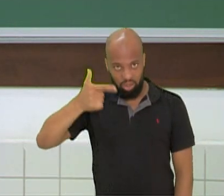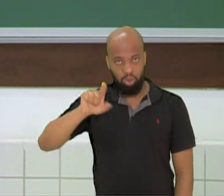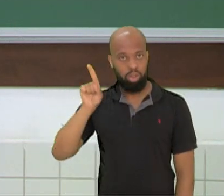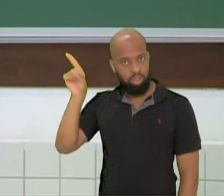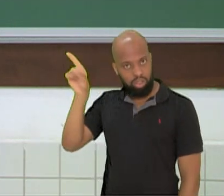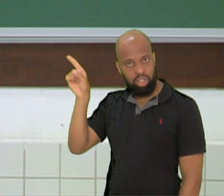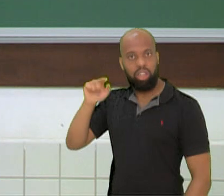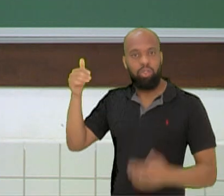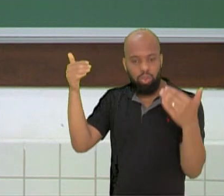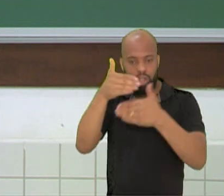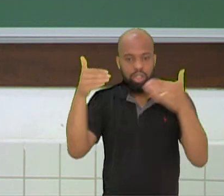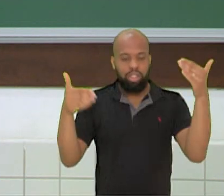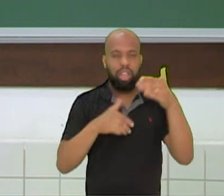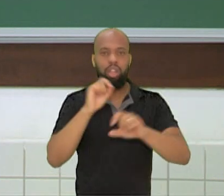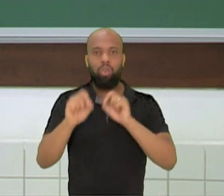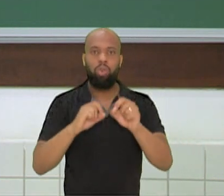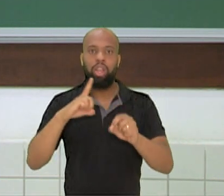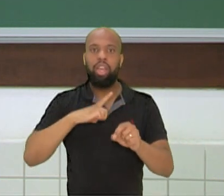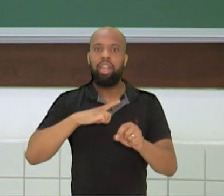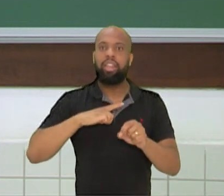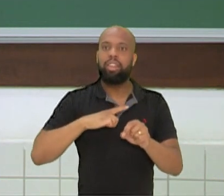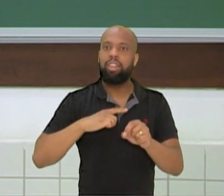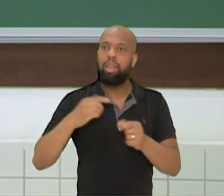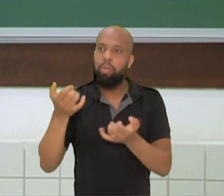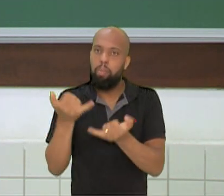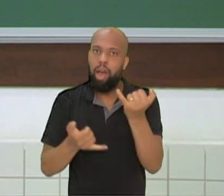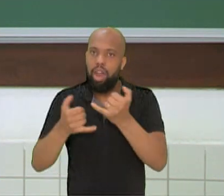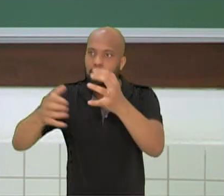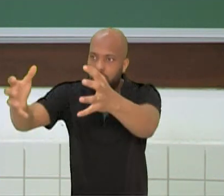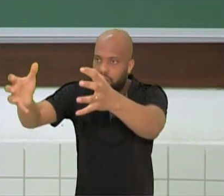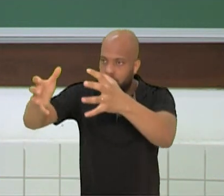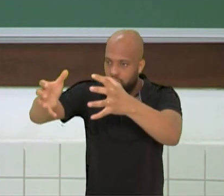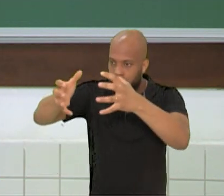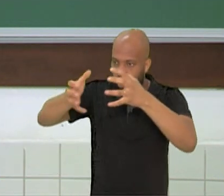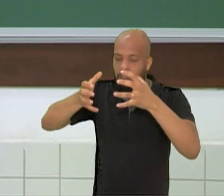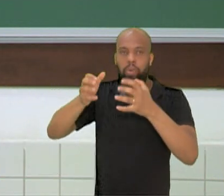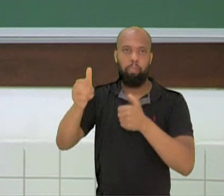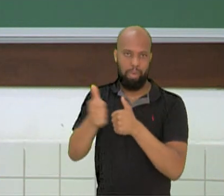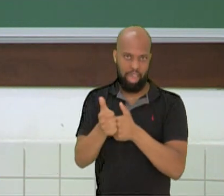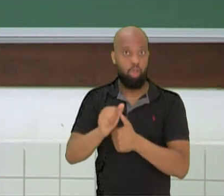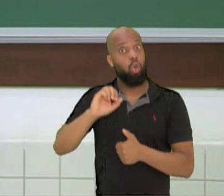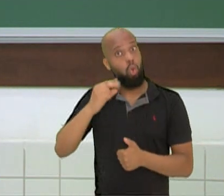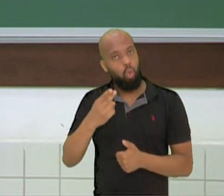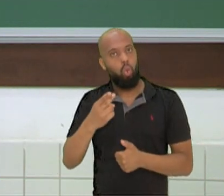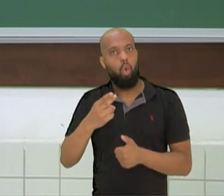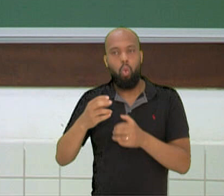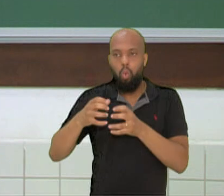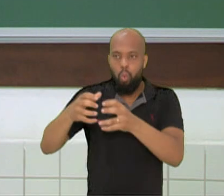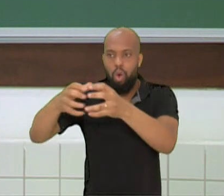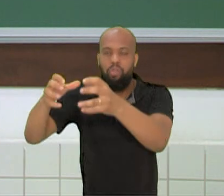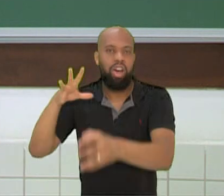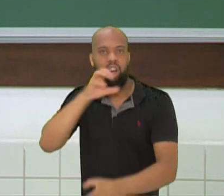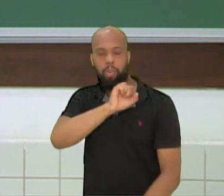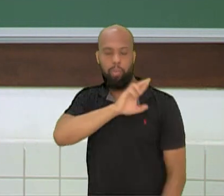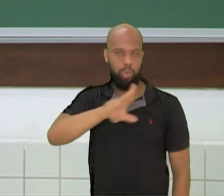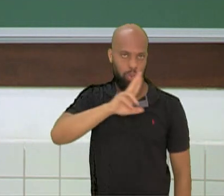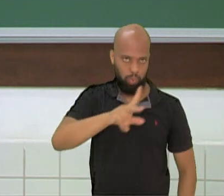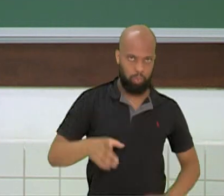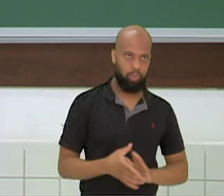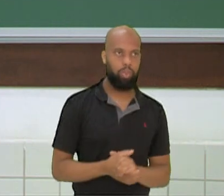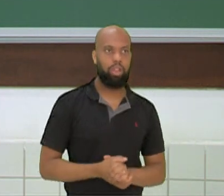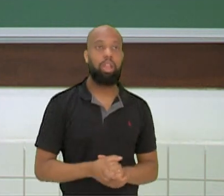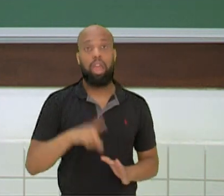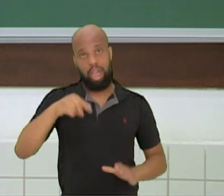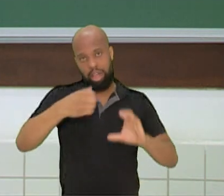está mais numa ideia de aproximação, ou não está se afastando tão rápido assim, certo? Então, temos essa característica ali.